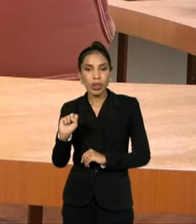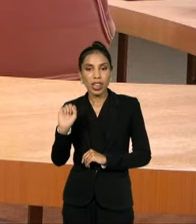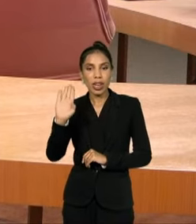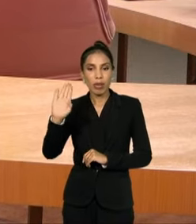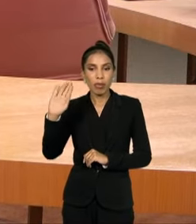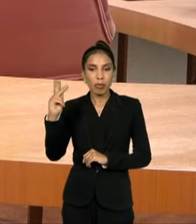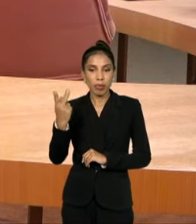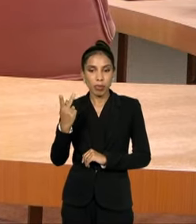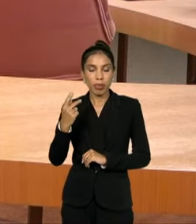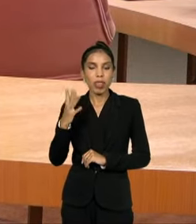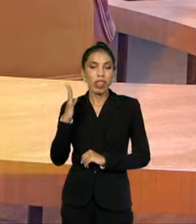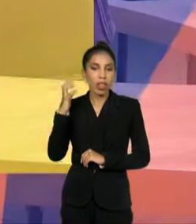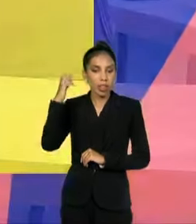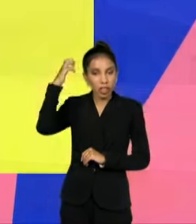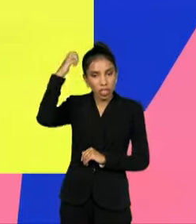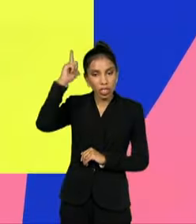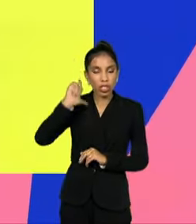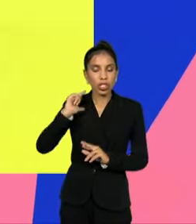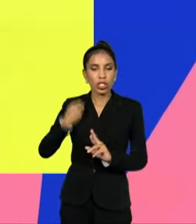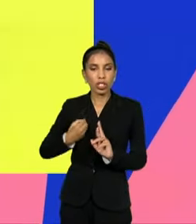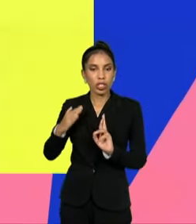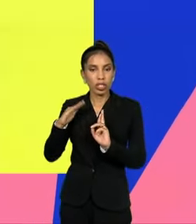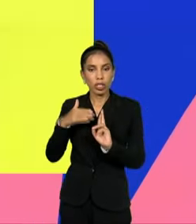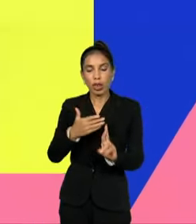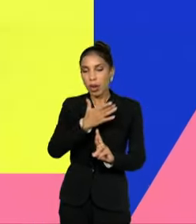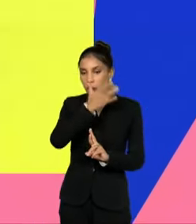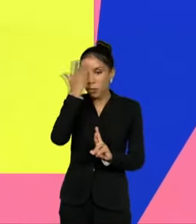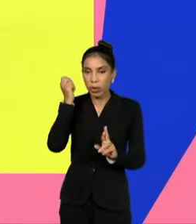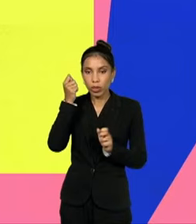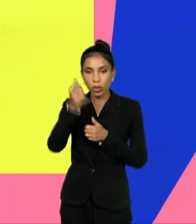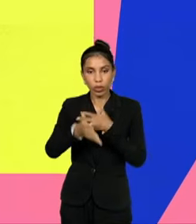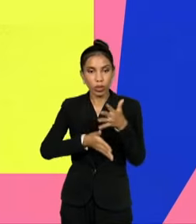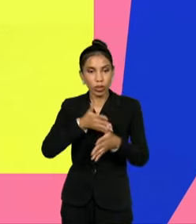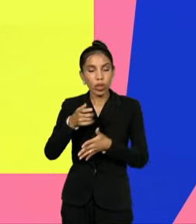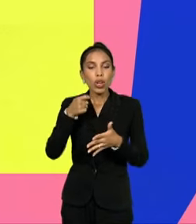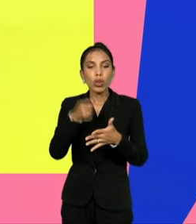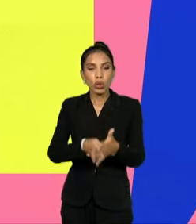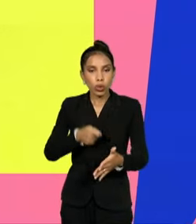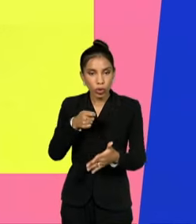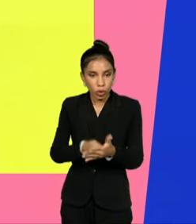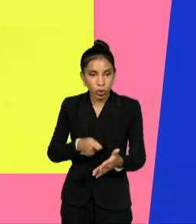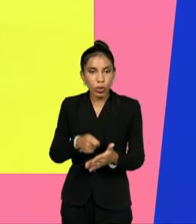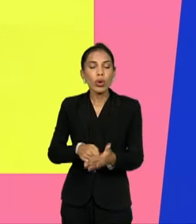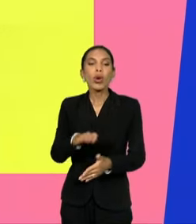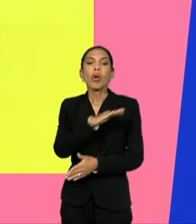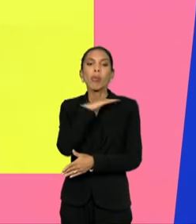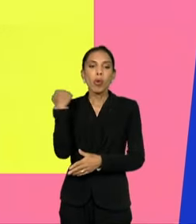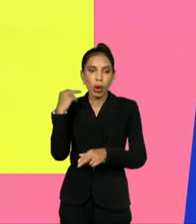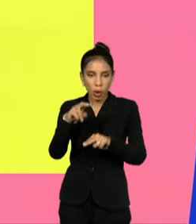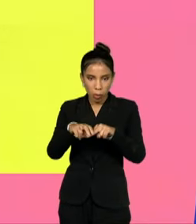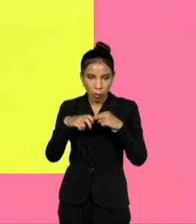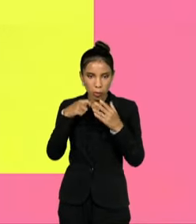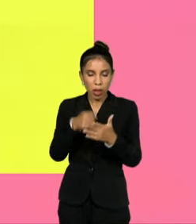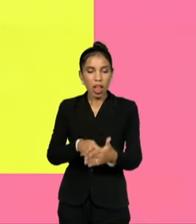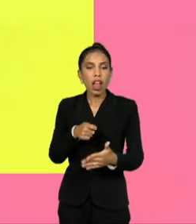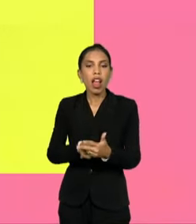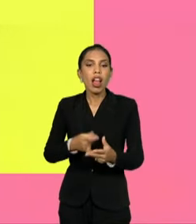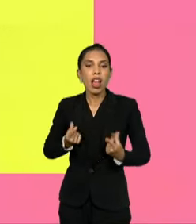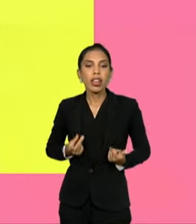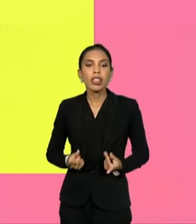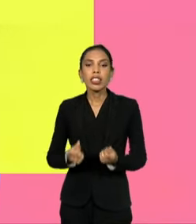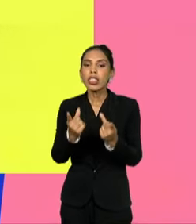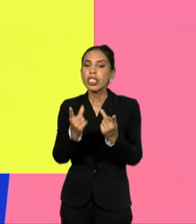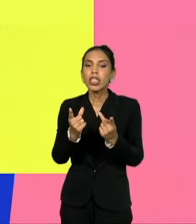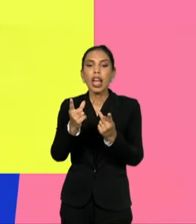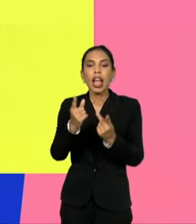Horizonte. Marielle representava tantos que não tiveram voz. Ela lutou por eles, morreu por lutar. Ela é eterna,